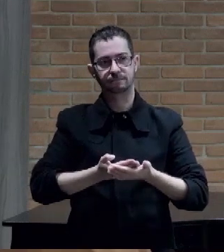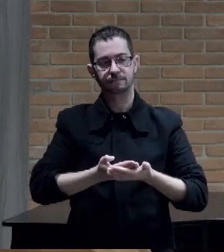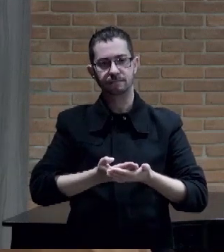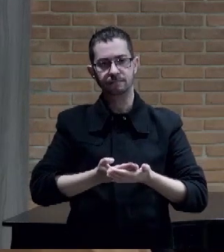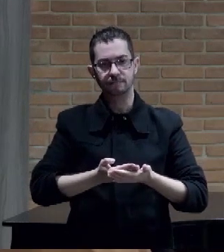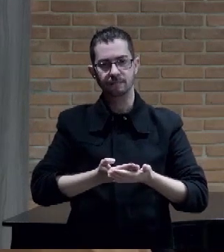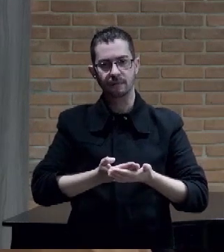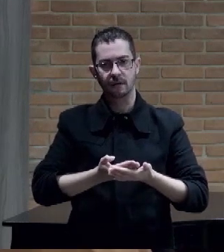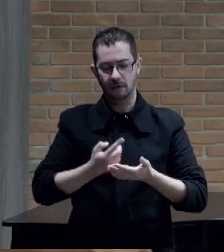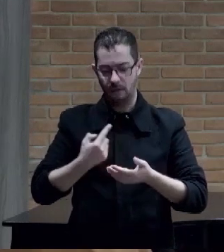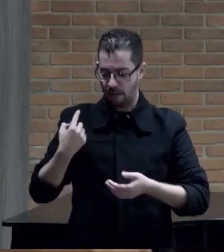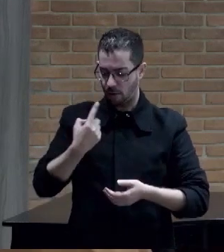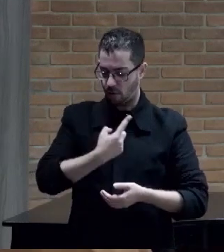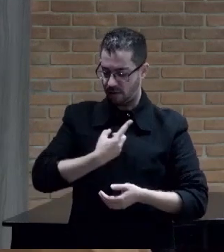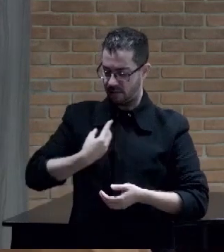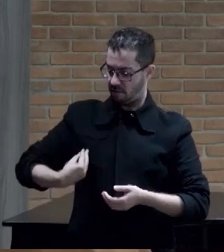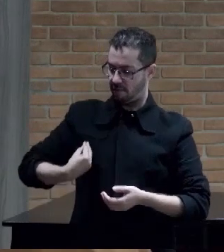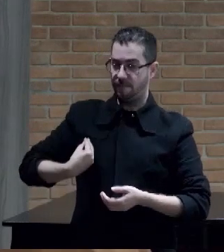Na nossa vida diária,